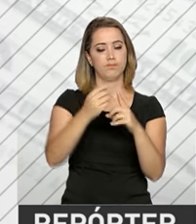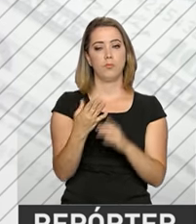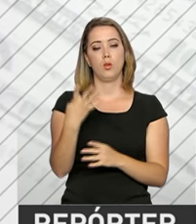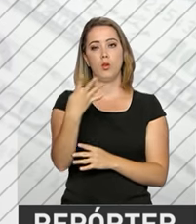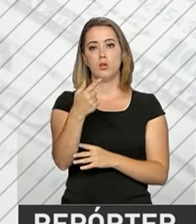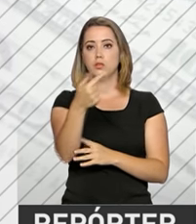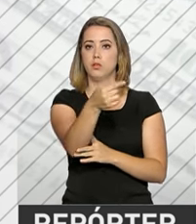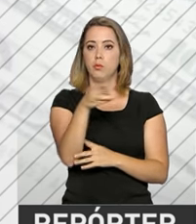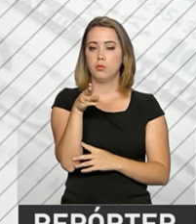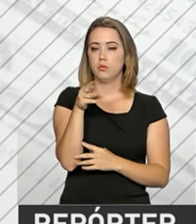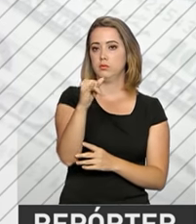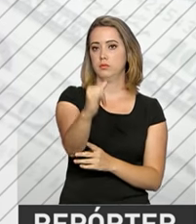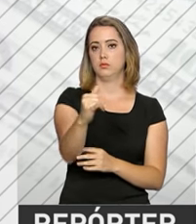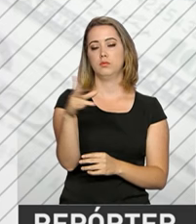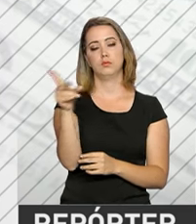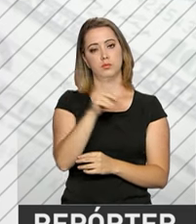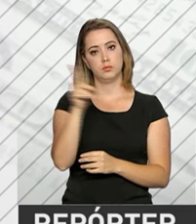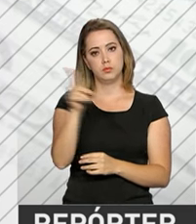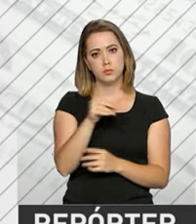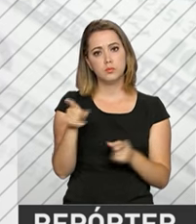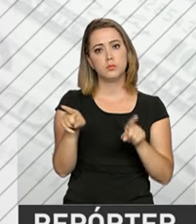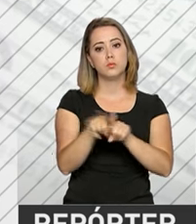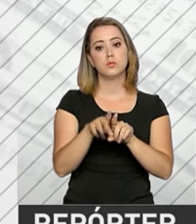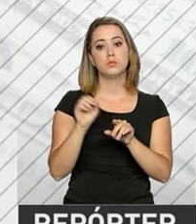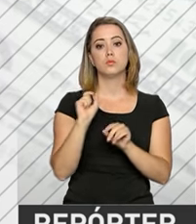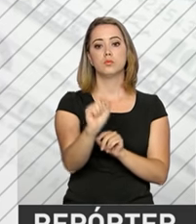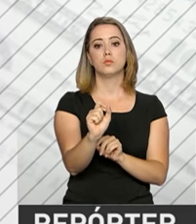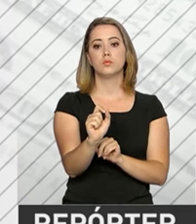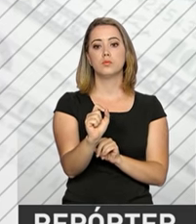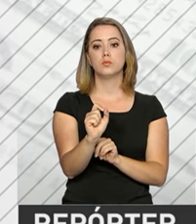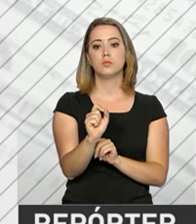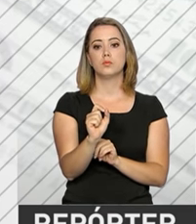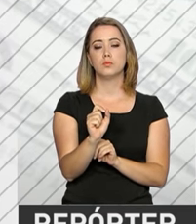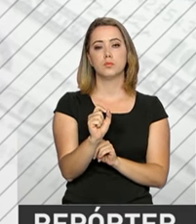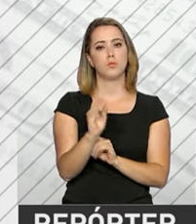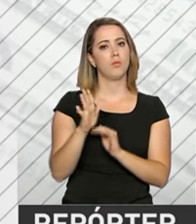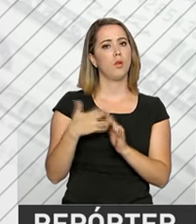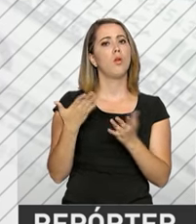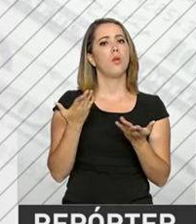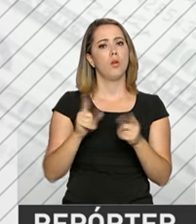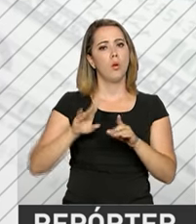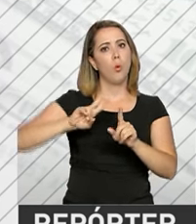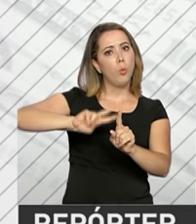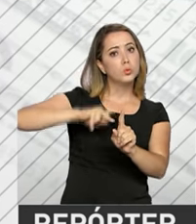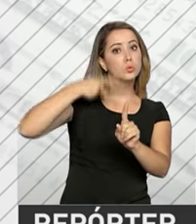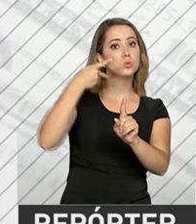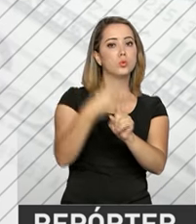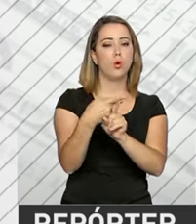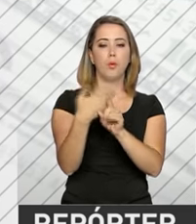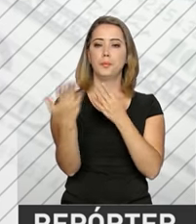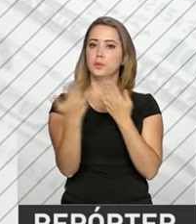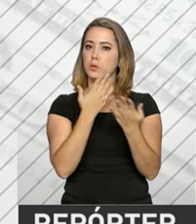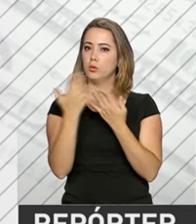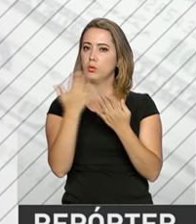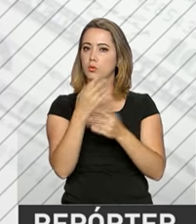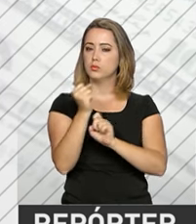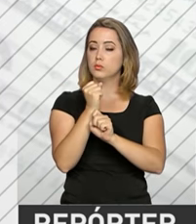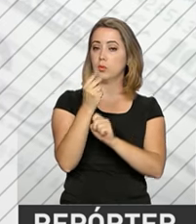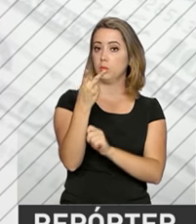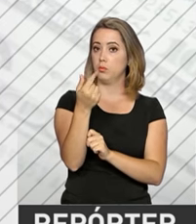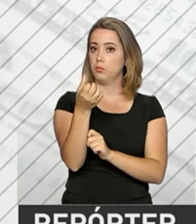47 bilhões 700 milhões de dólares mais do que o dobro do valor registrado em